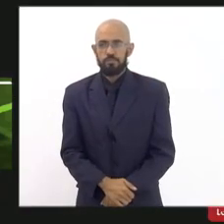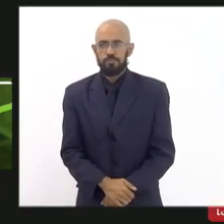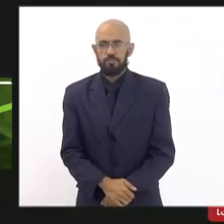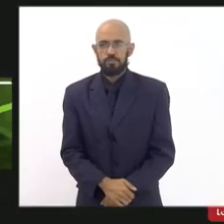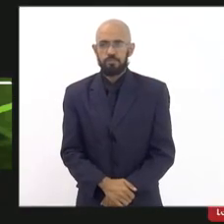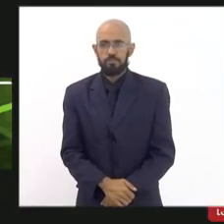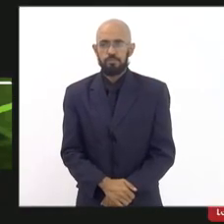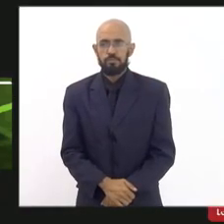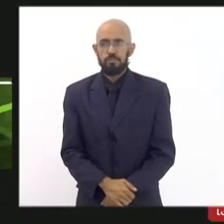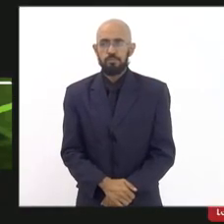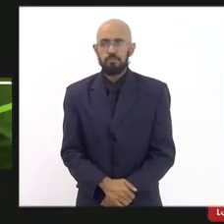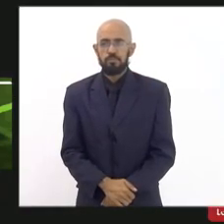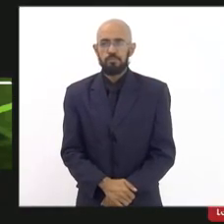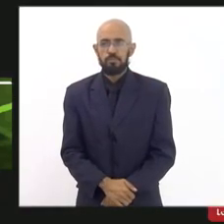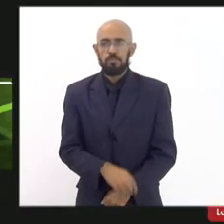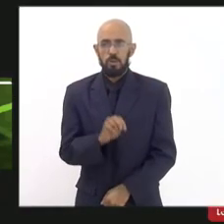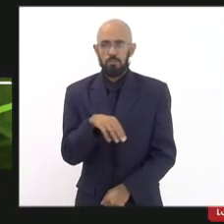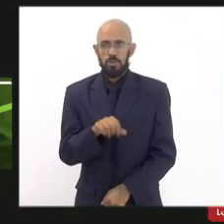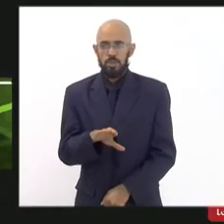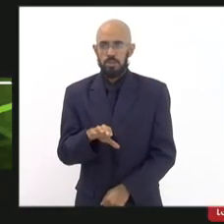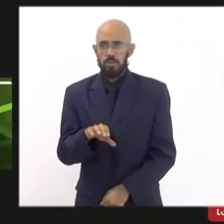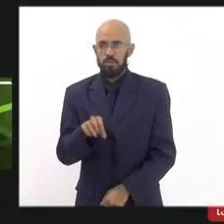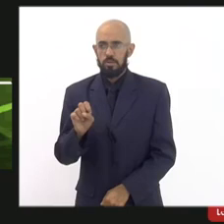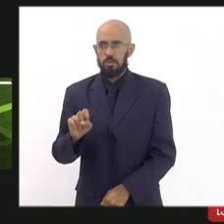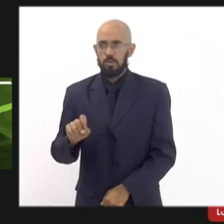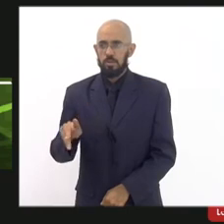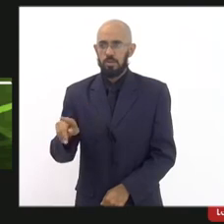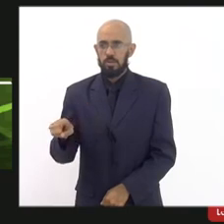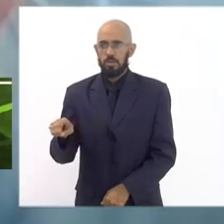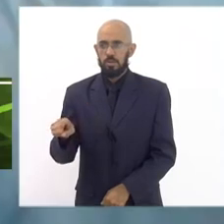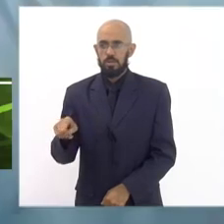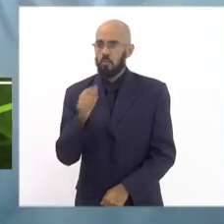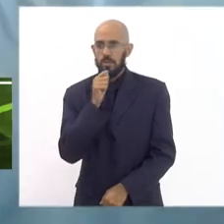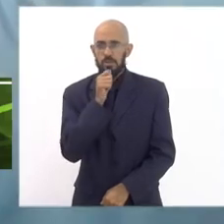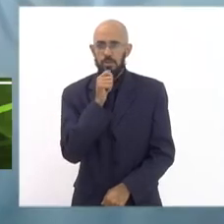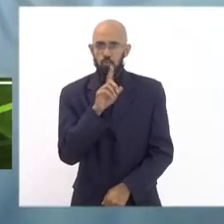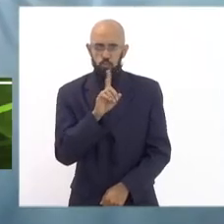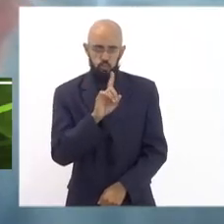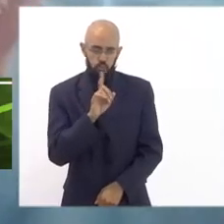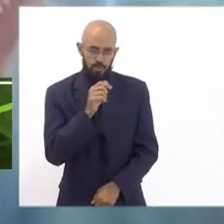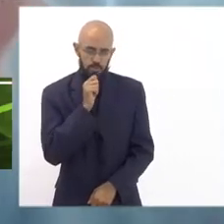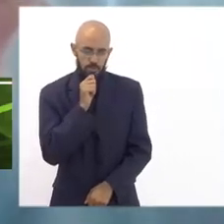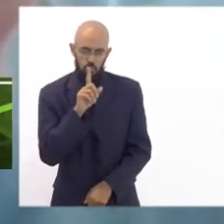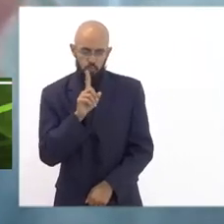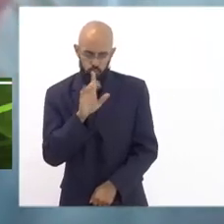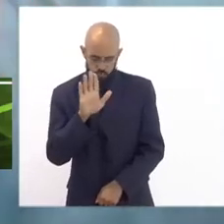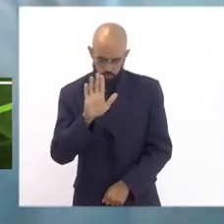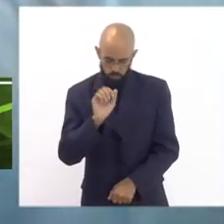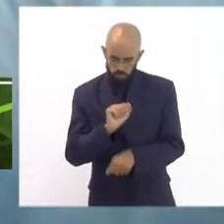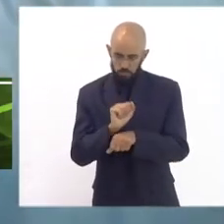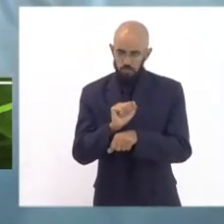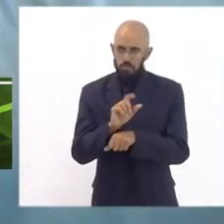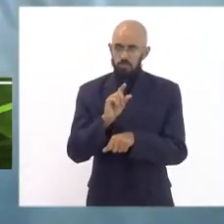Deputado Mink, posso... Encerrou a fala? Não, mas eu não acabei ainda. Ah, Valdec, desculpe. Só um minutinho,